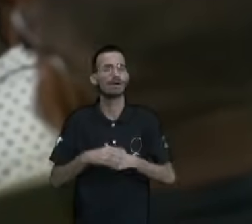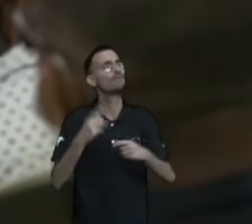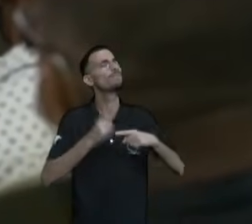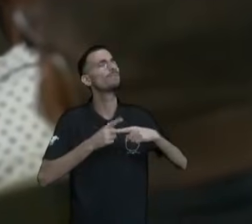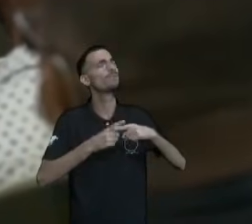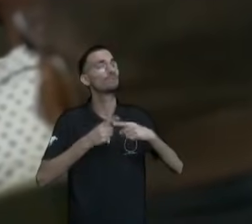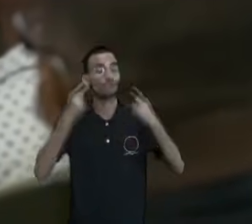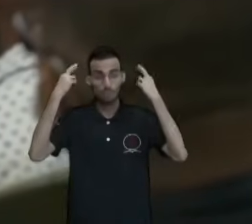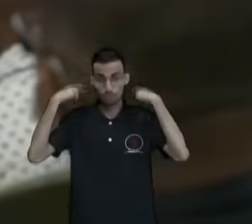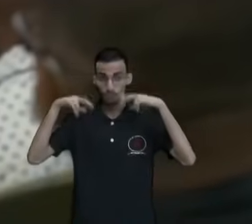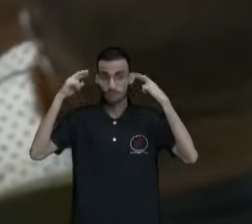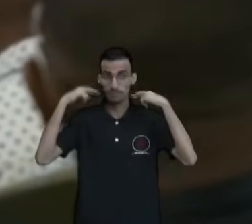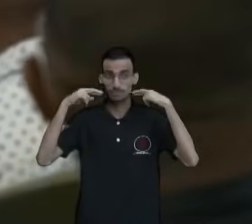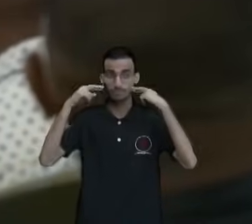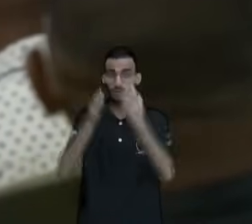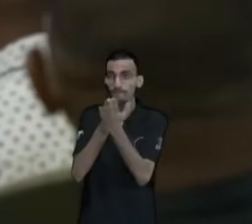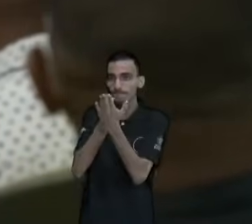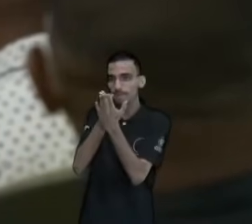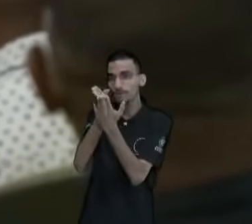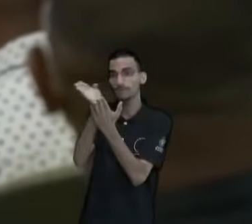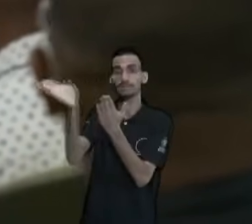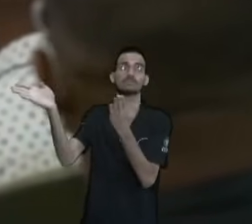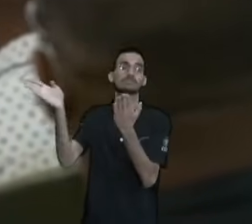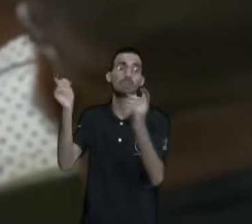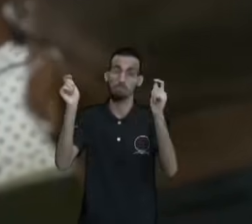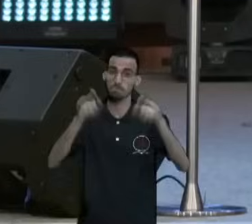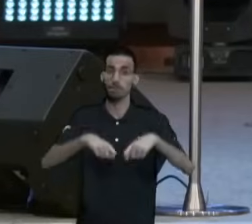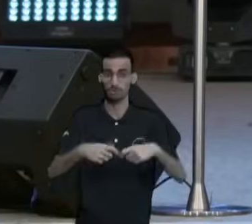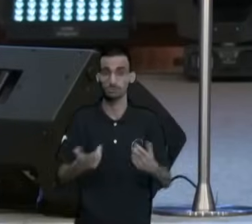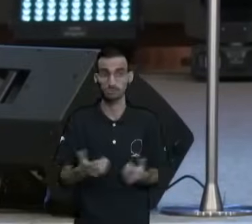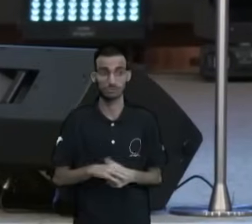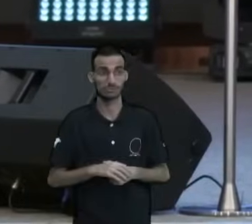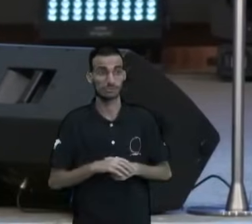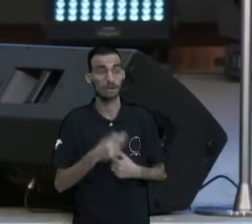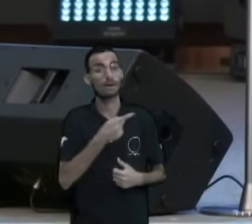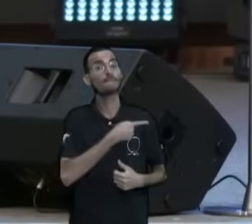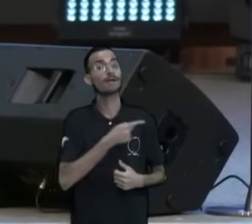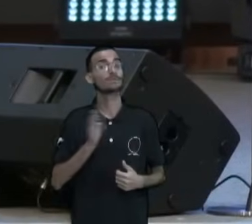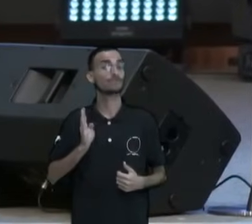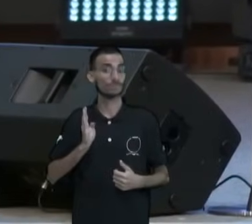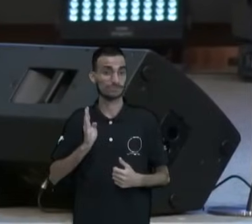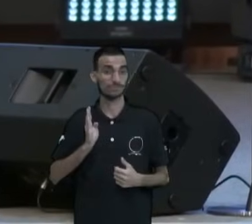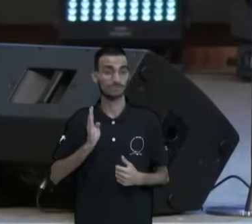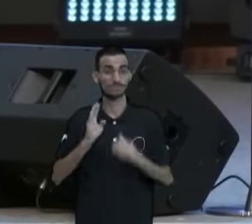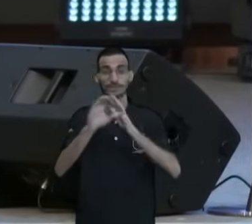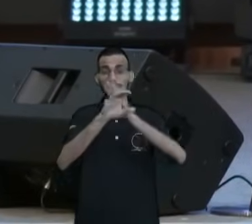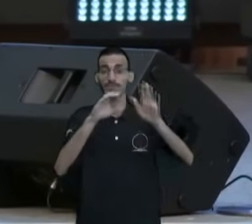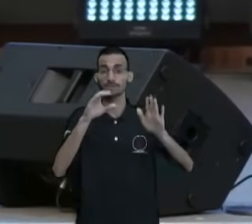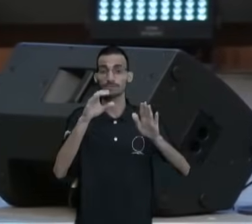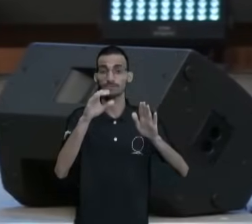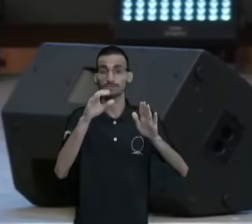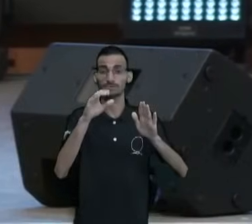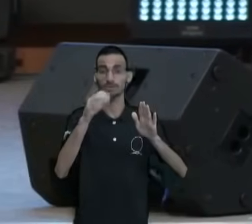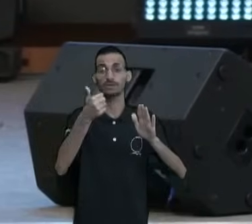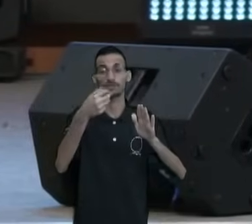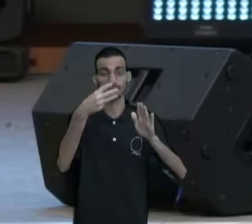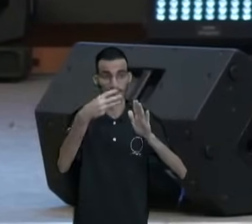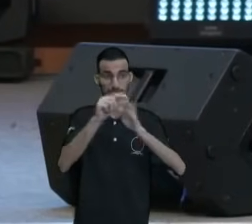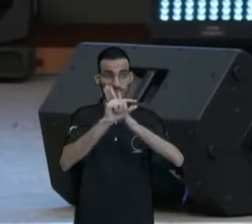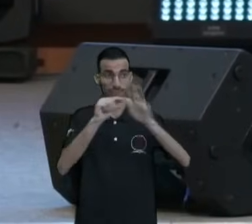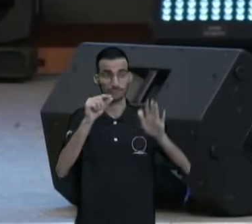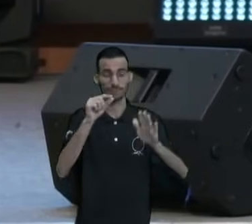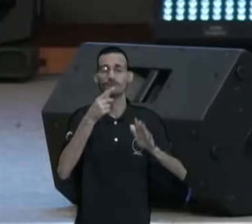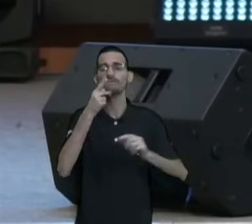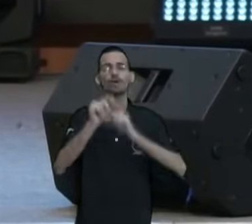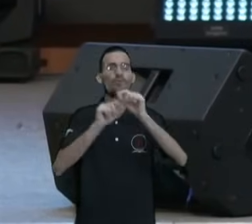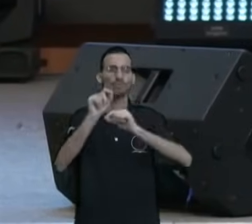Hebreus capítulo 13 versículo 7 1 Ah e vamos ver o papel da autoridade espiritual que